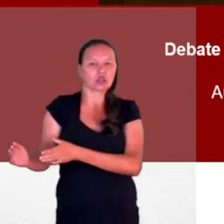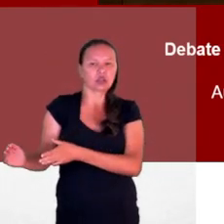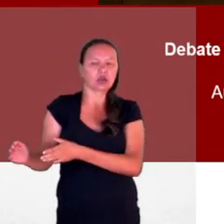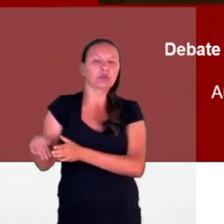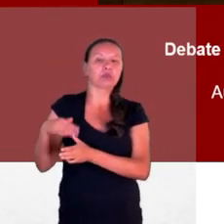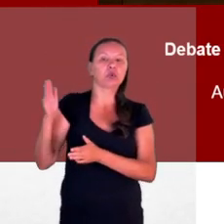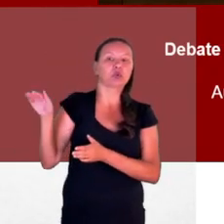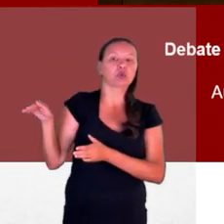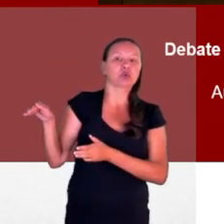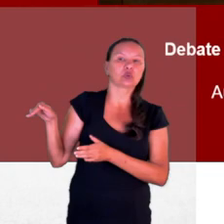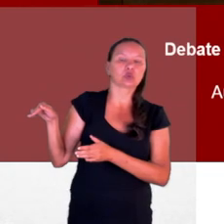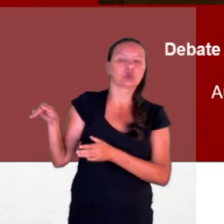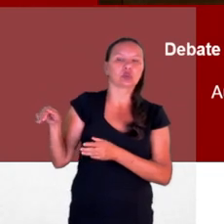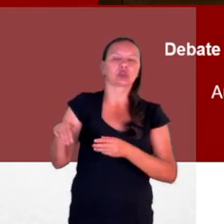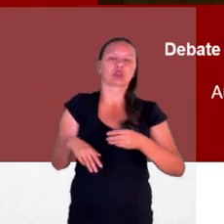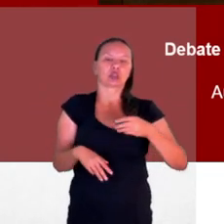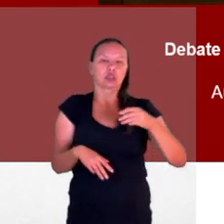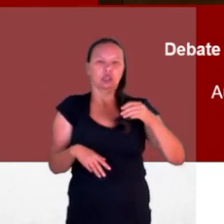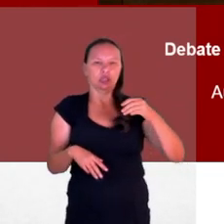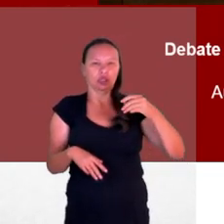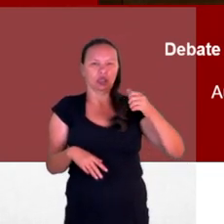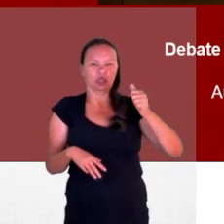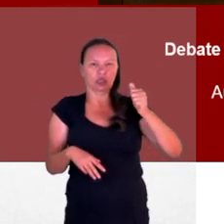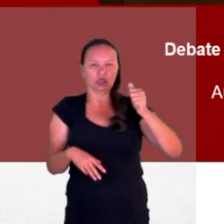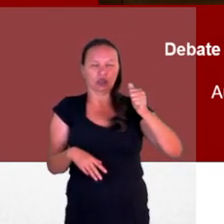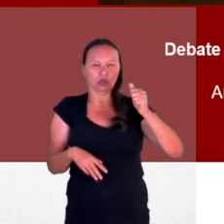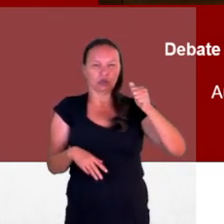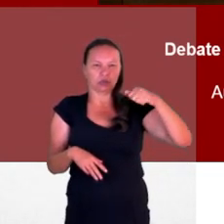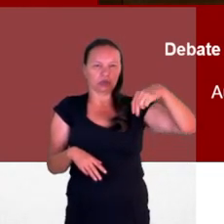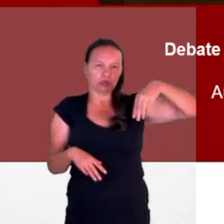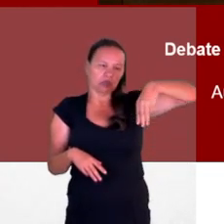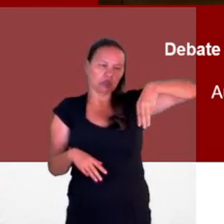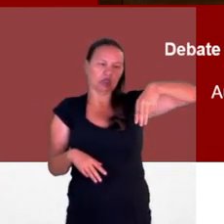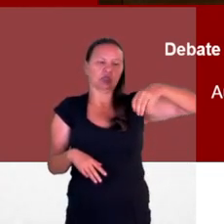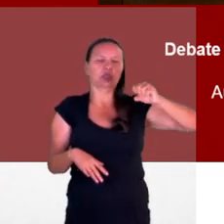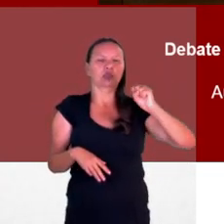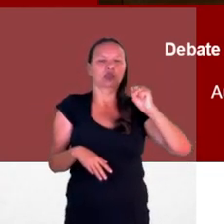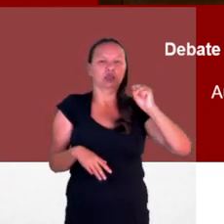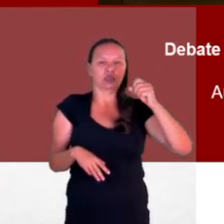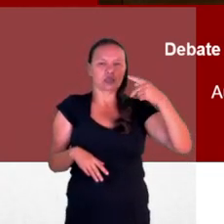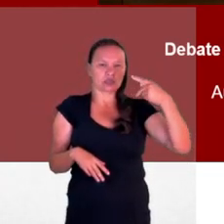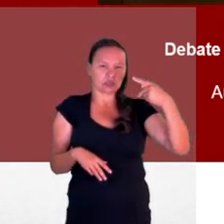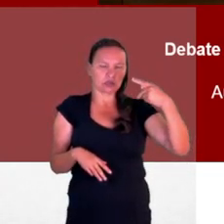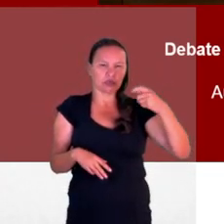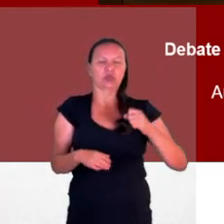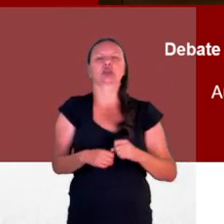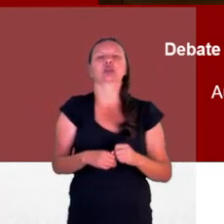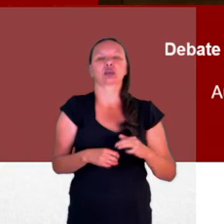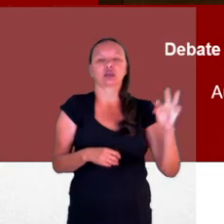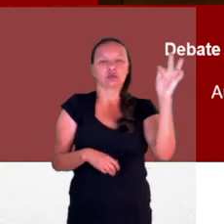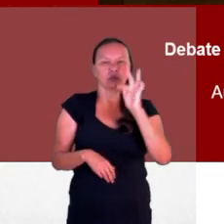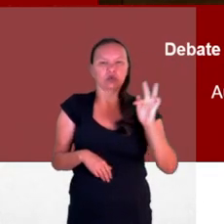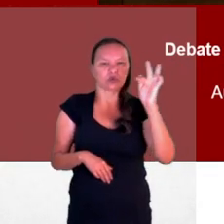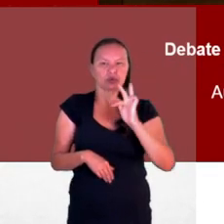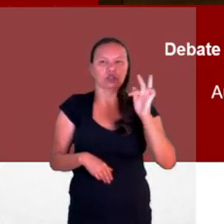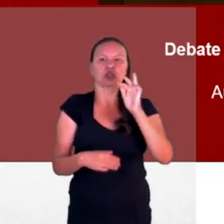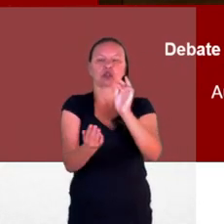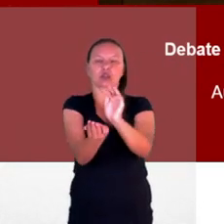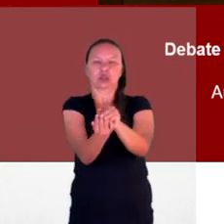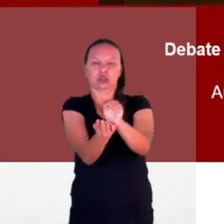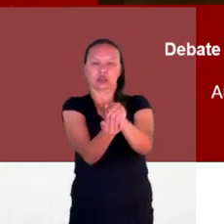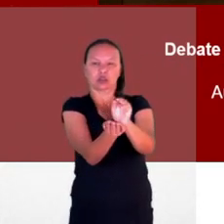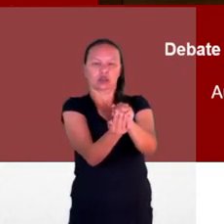do do MST a universidade duas professoras da Universidade Federal de Pernambuco quando quanto da